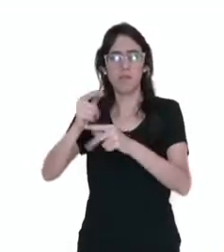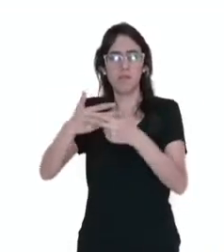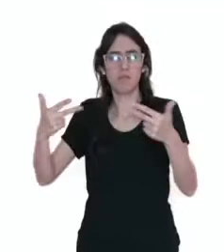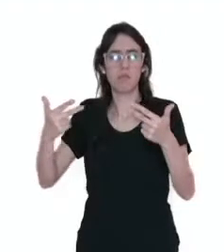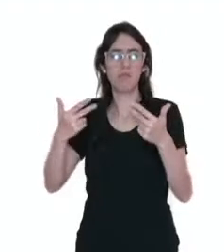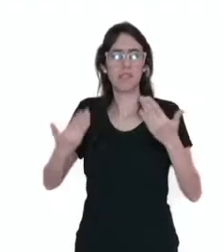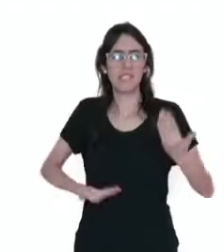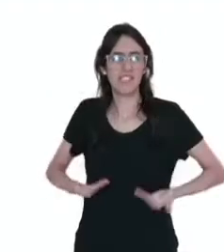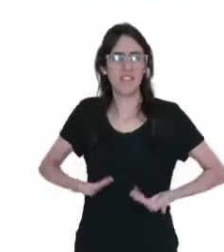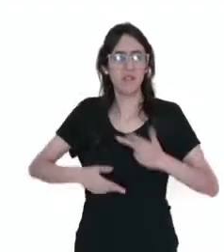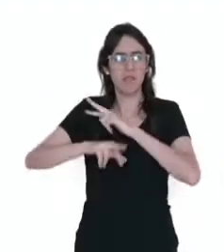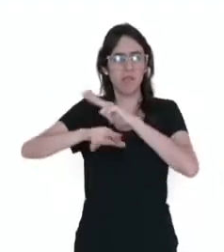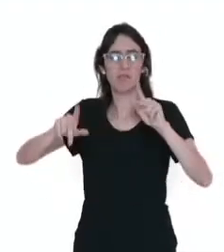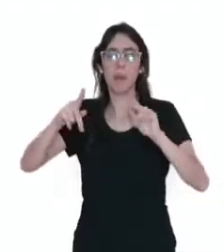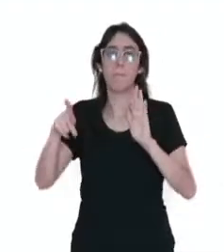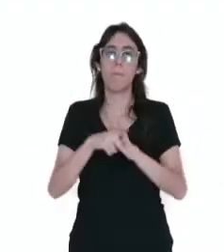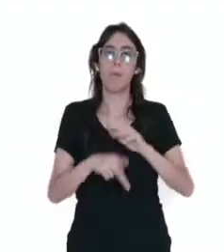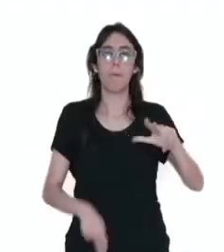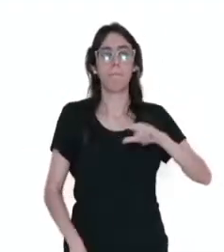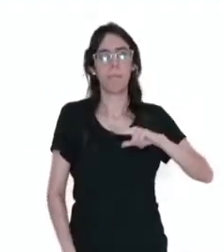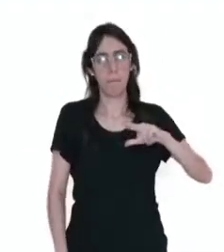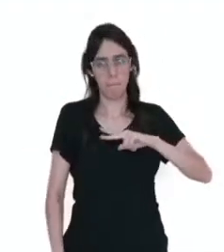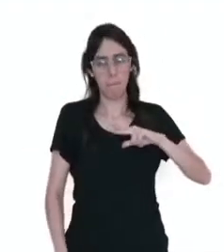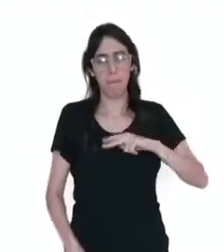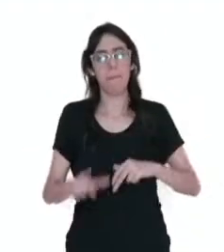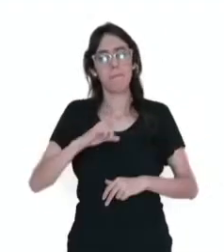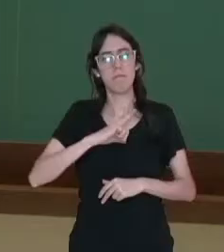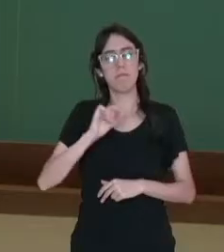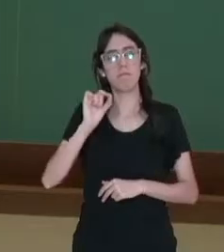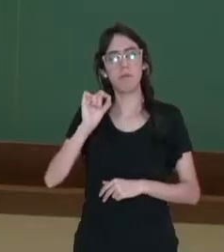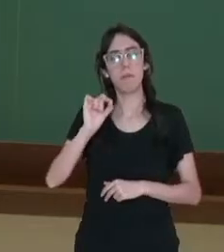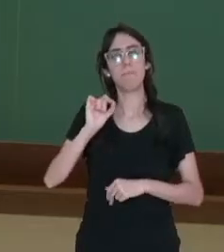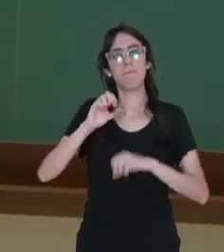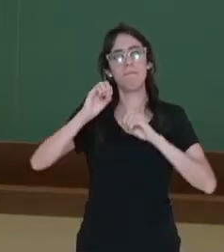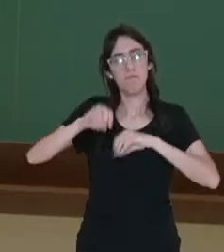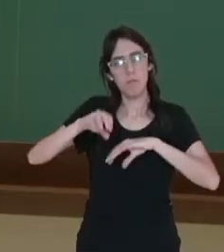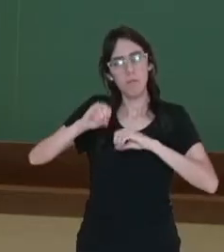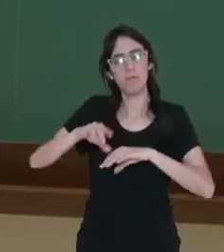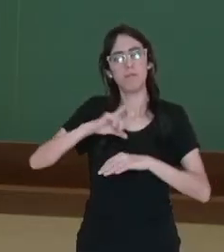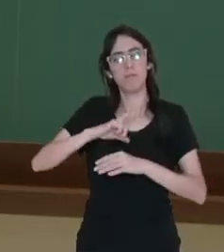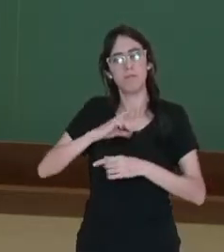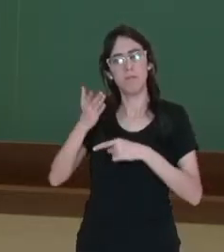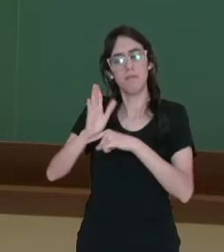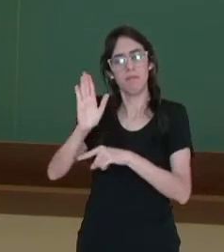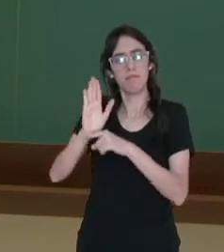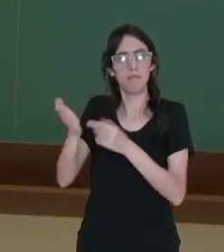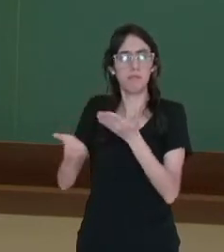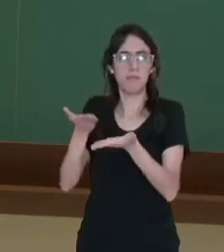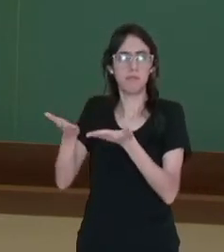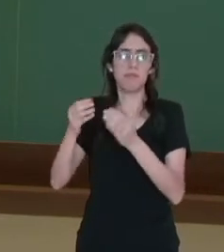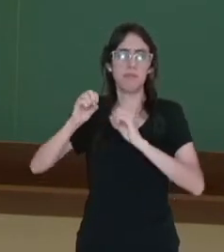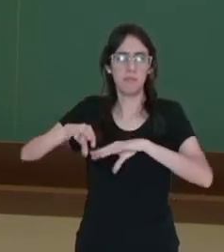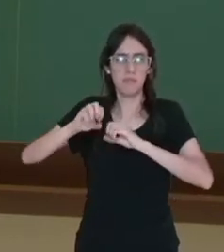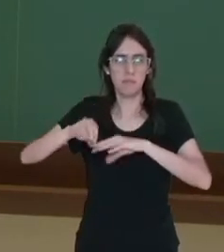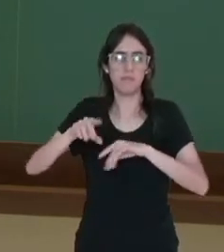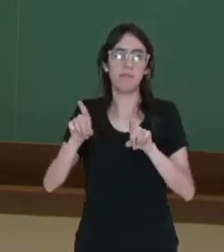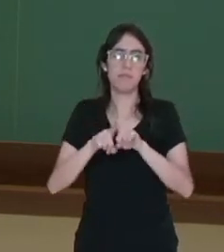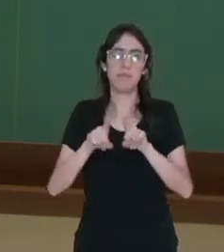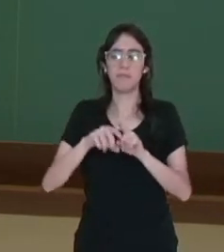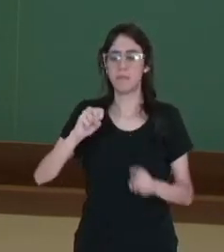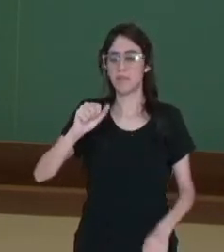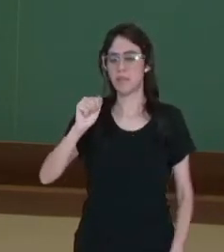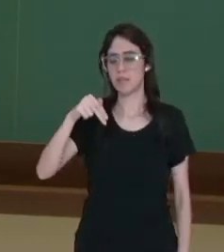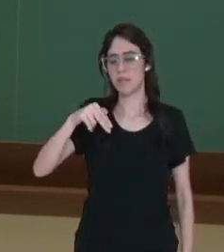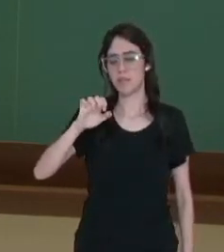Estado, ele se preocupa mais com saúde, educação, segurança e saneamento. Então, iniciativa privada